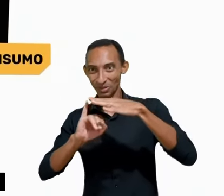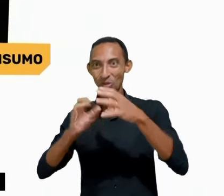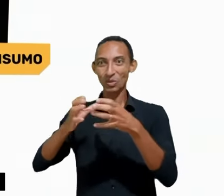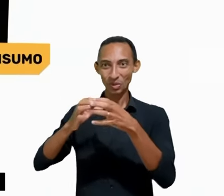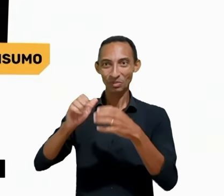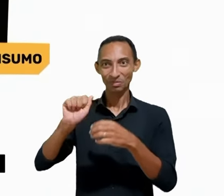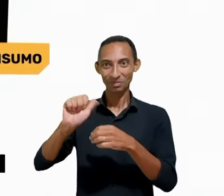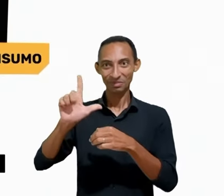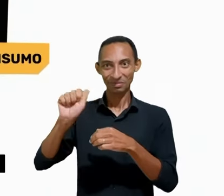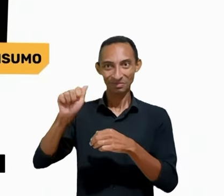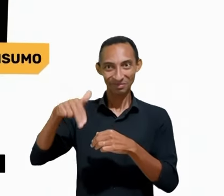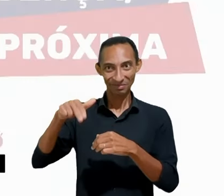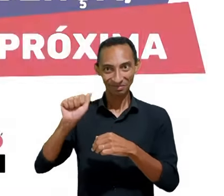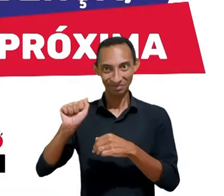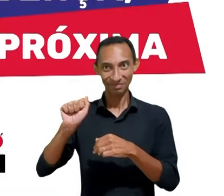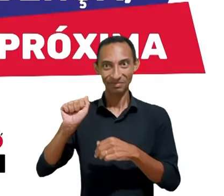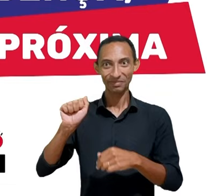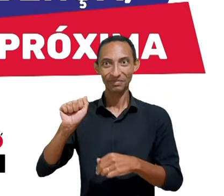Criança e Consumo